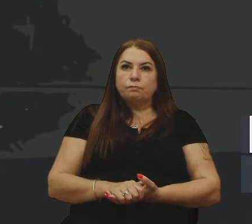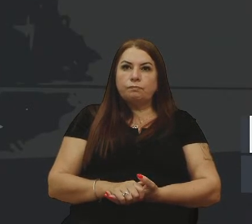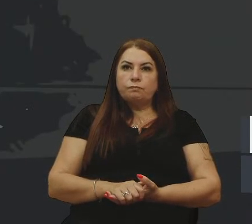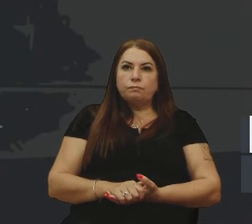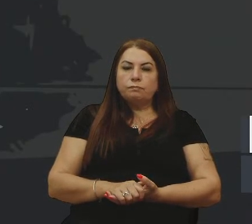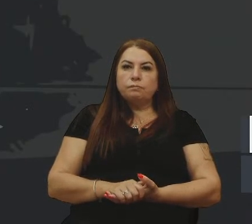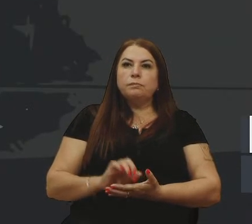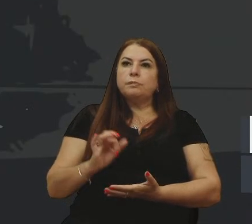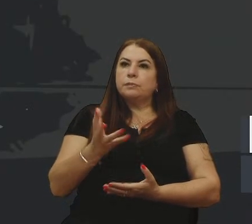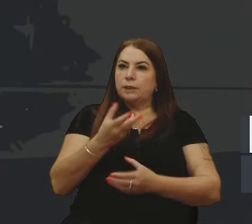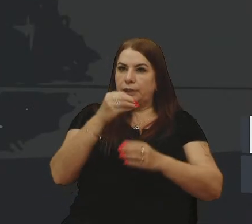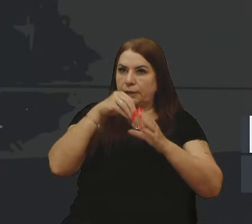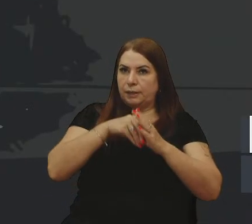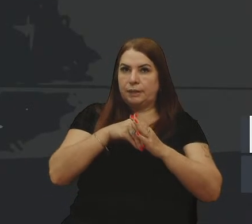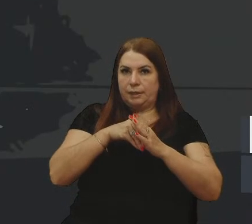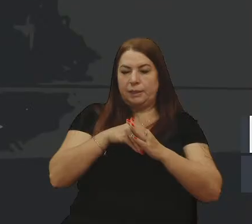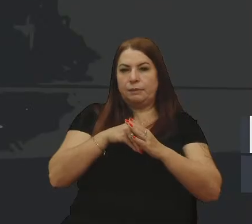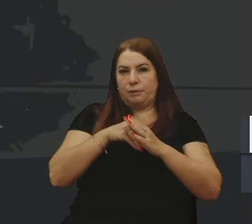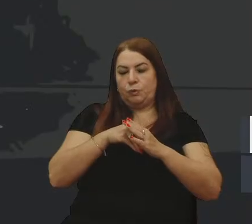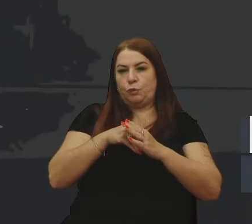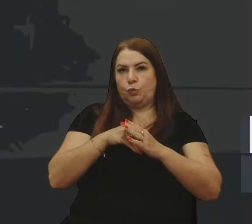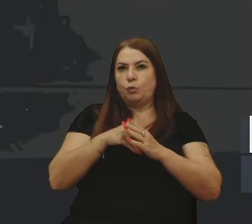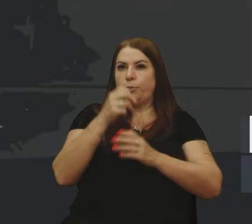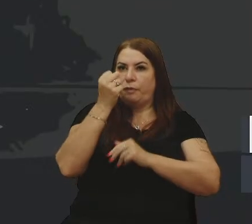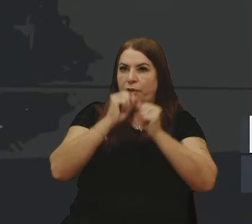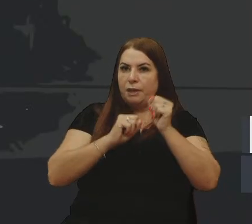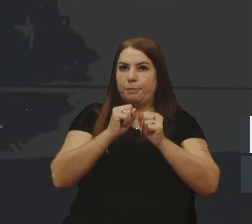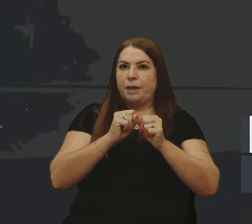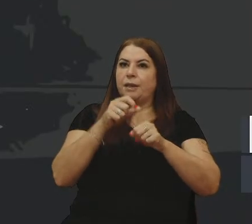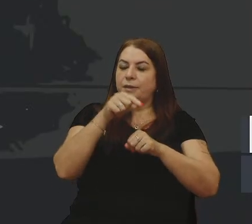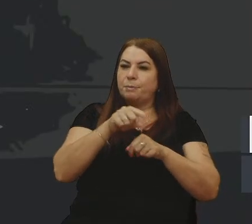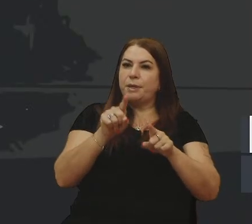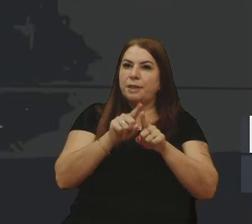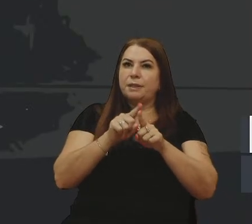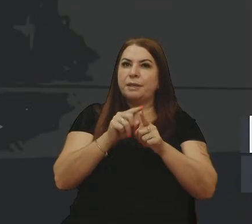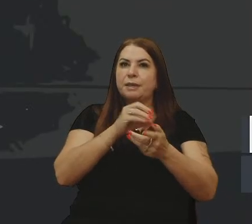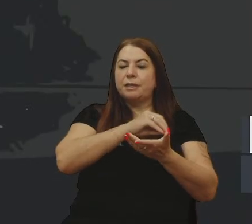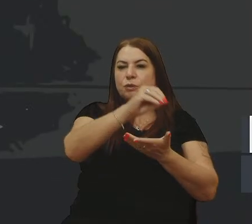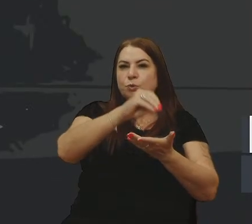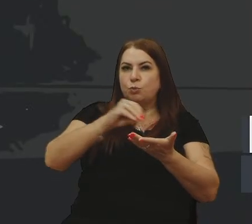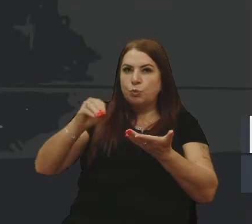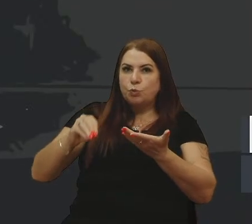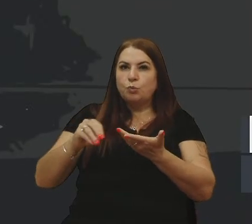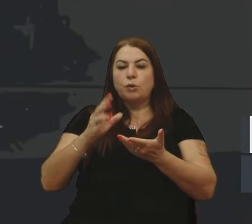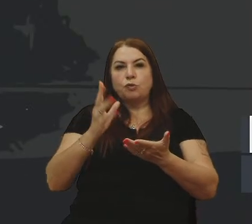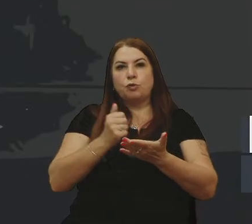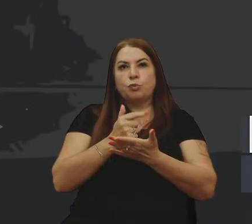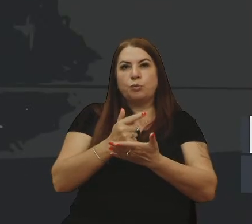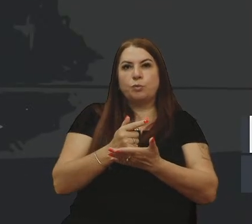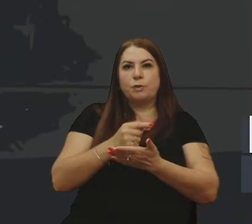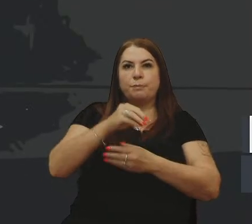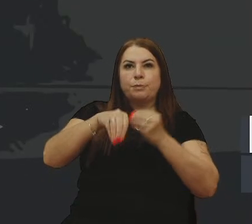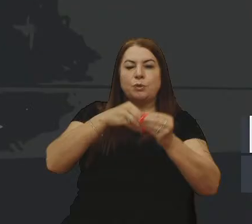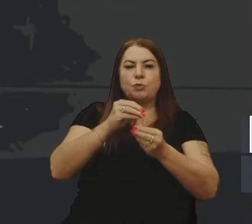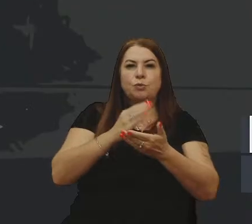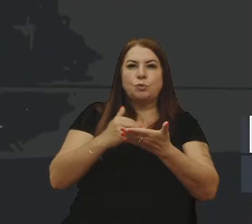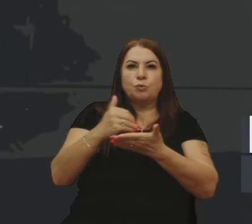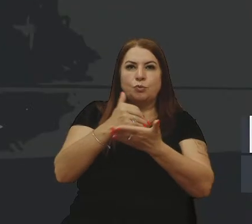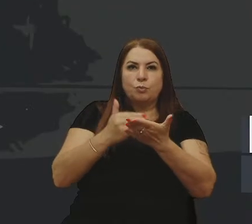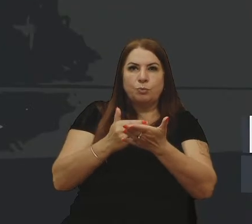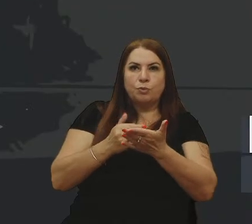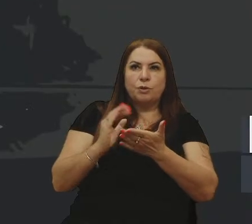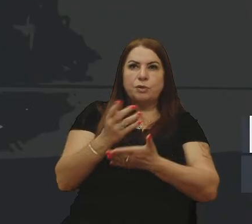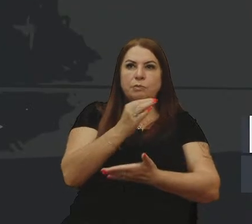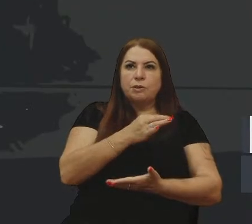E também está dentro do nosso ecossistema, gente, uma fábrica, uma pequena fábrica e distribuidora. Quem aqui já comprou mistura de bolo da Tudo em Grãos?